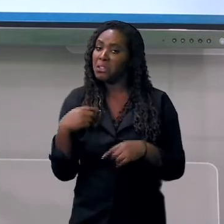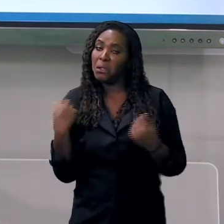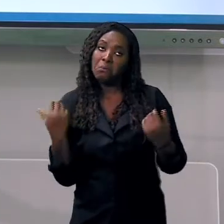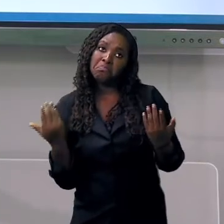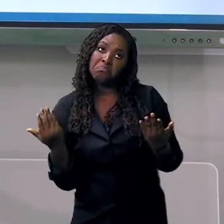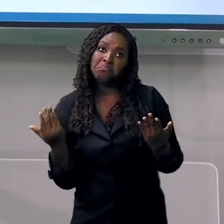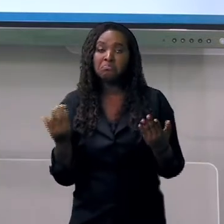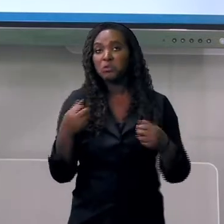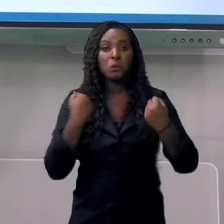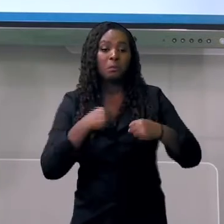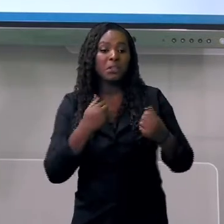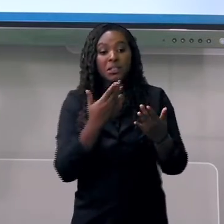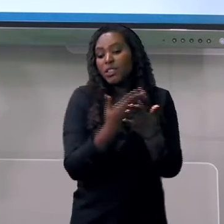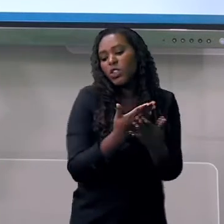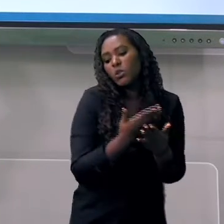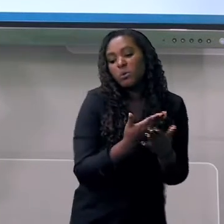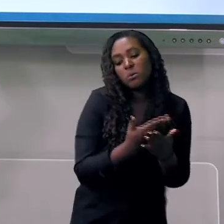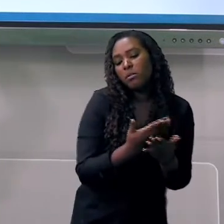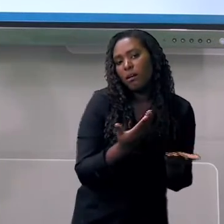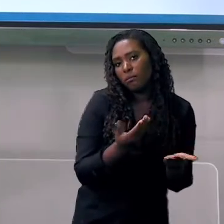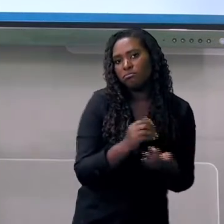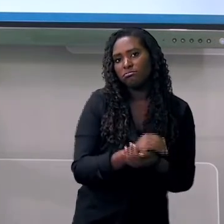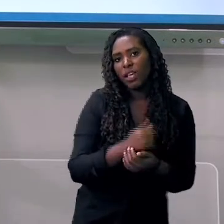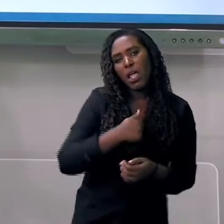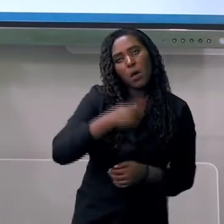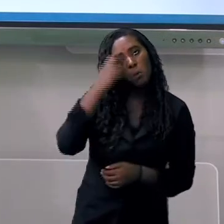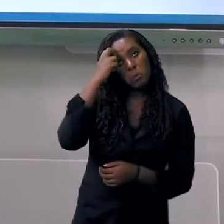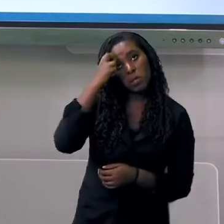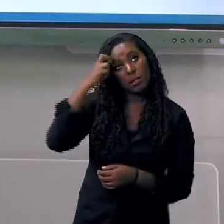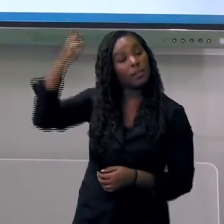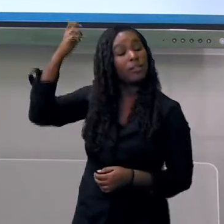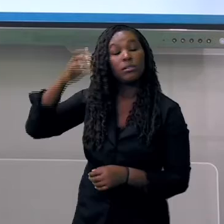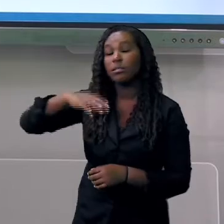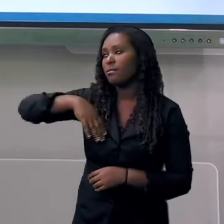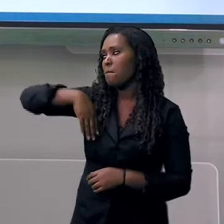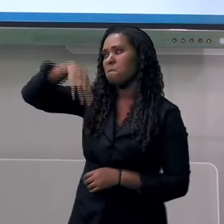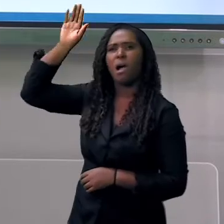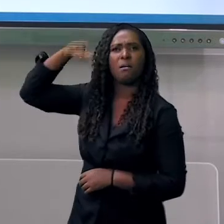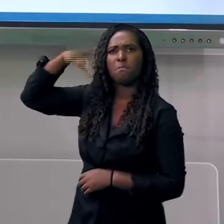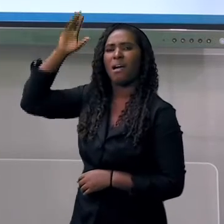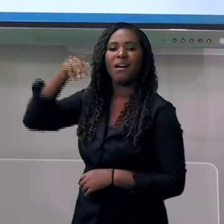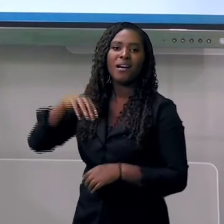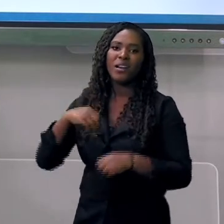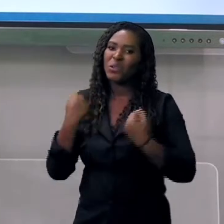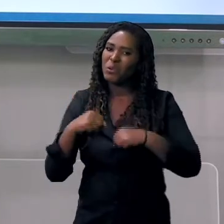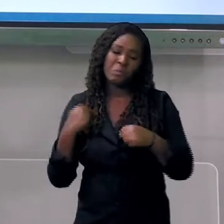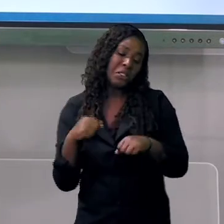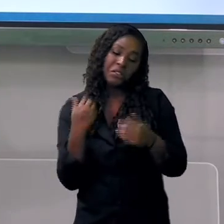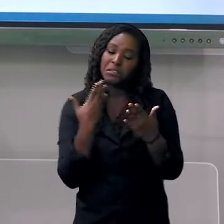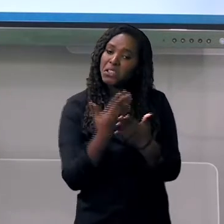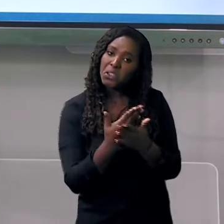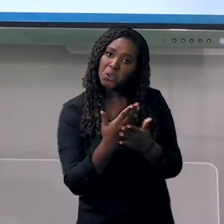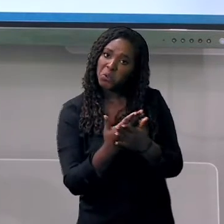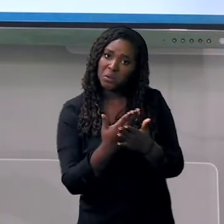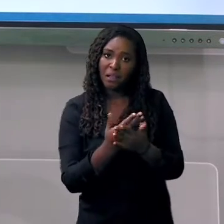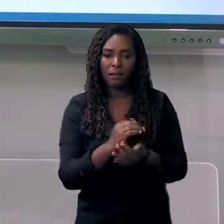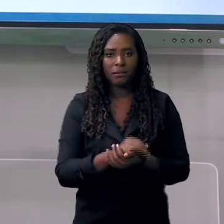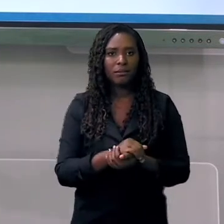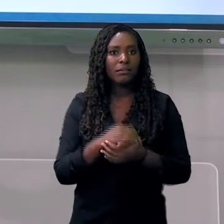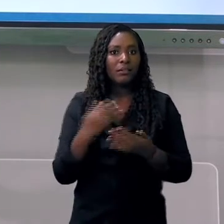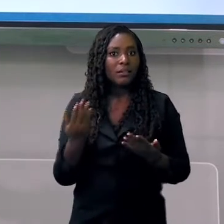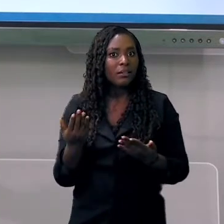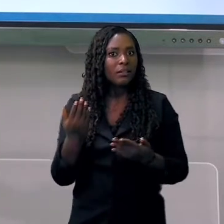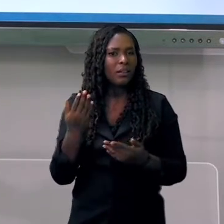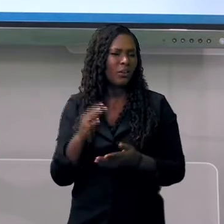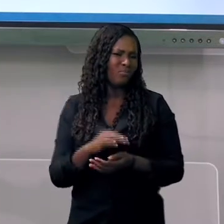é muito inteligente, na cabecinha confusa dela, ela não precisa estudar para atingir boas notas. E cuidado,